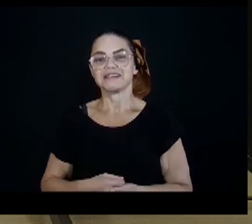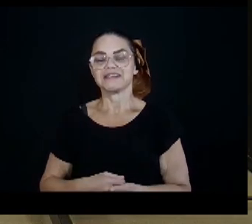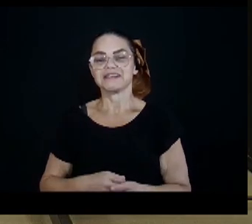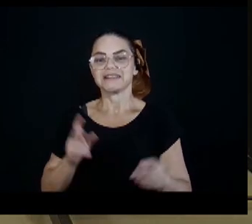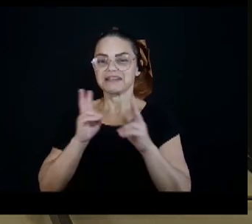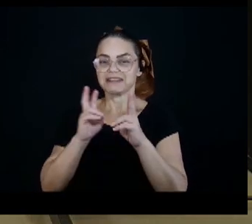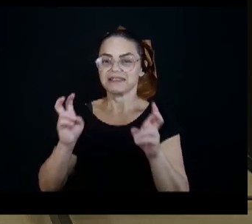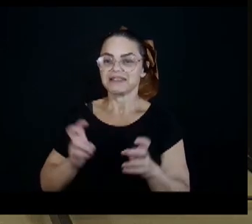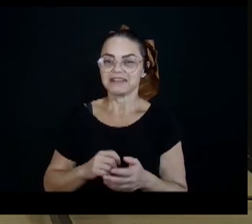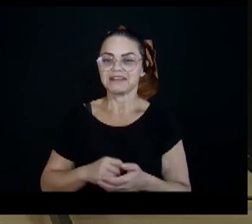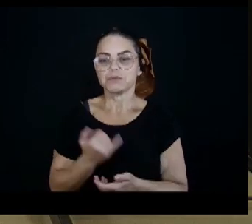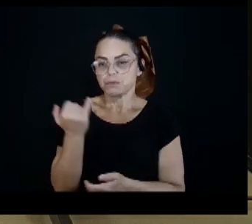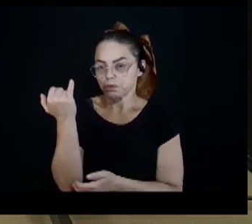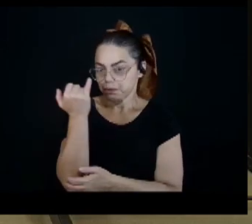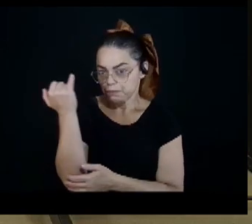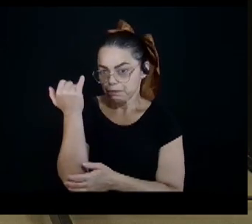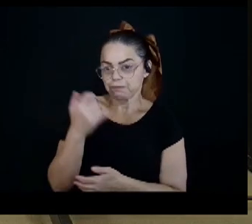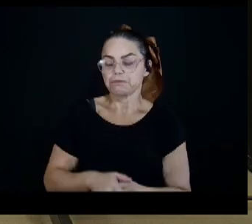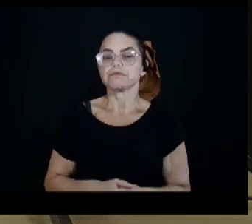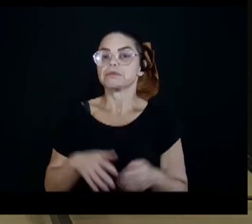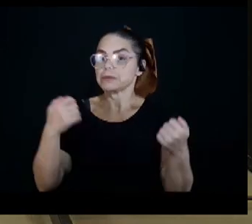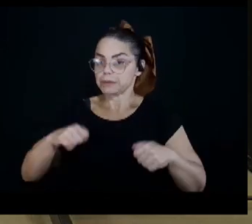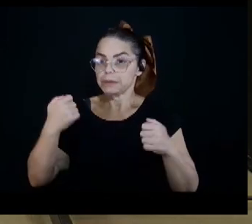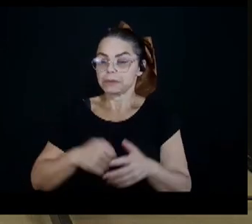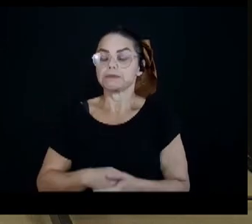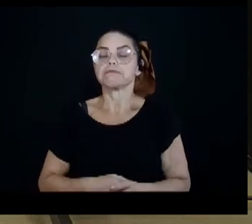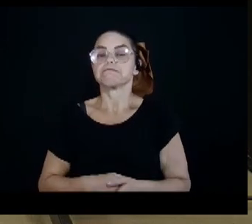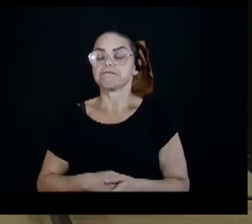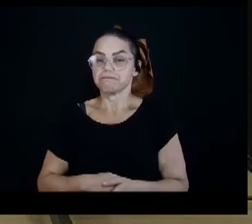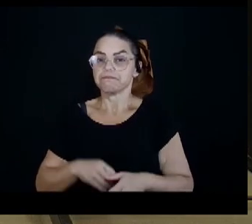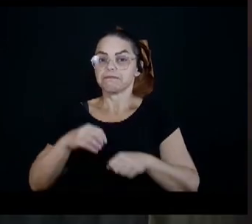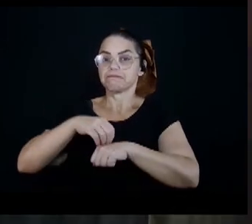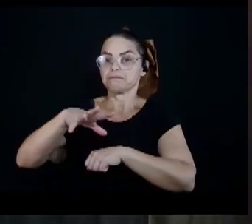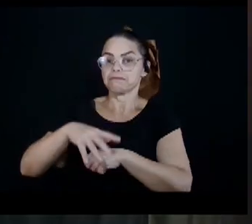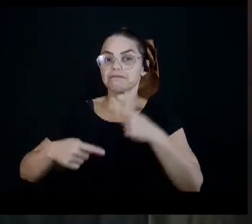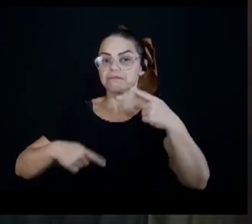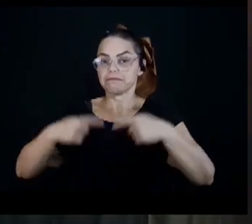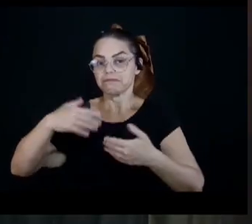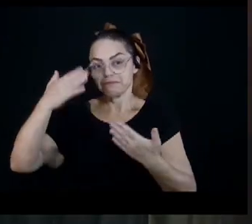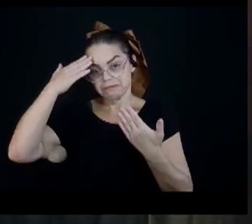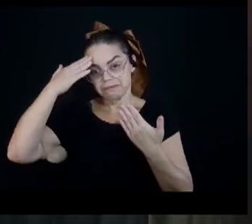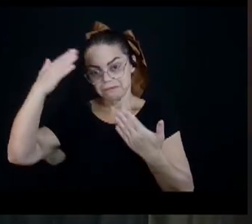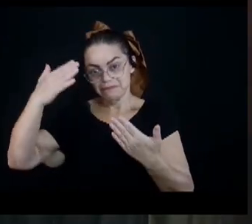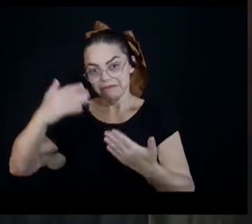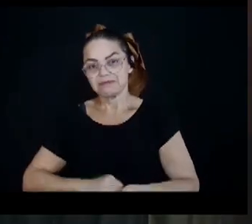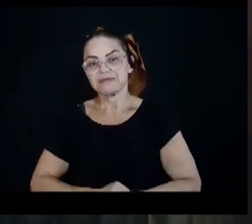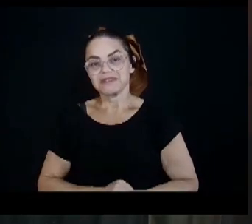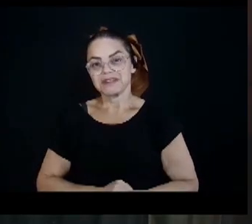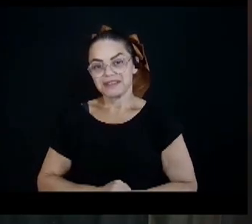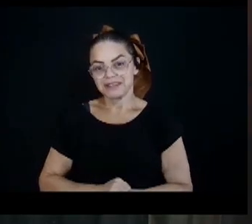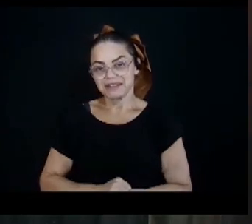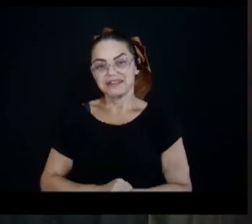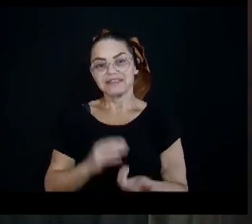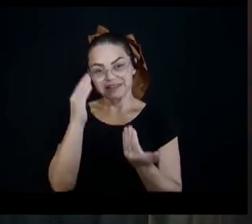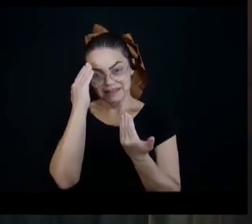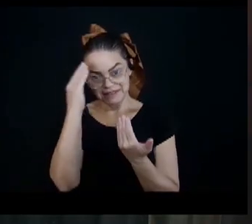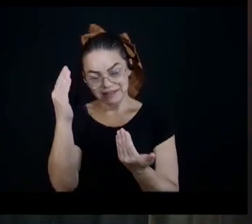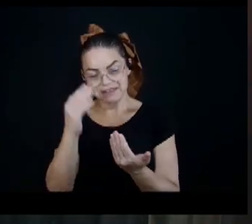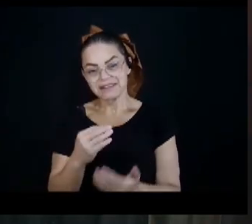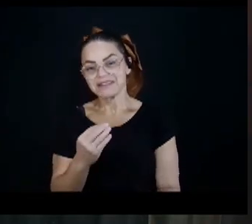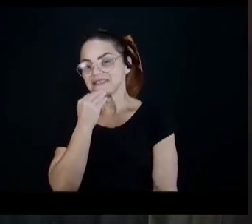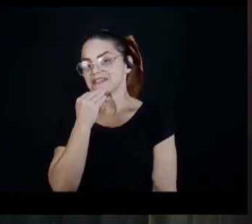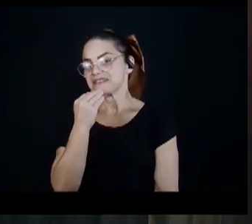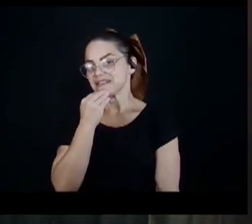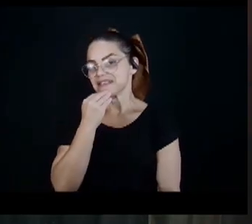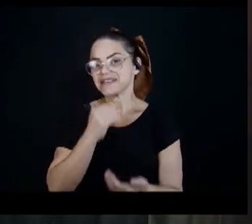importante demais e que precisa ser mais discutido. Gratidão, viu? Sem dúvida. Eu é que agradeço a oportunidade e